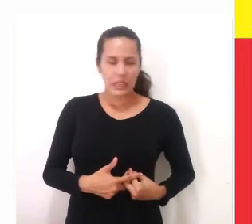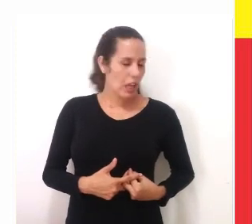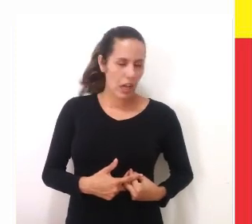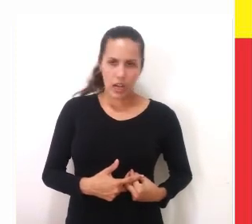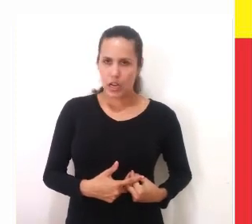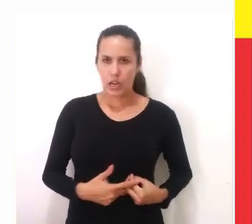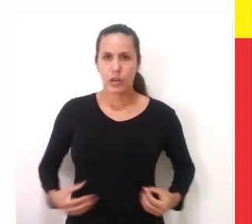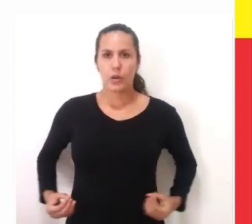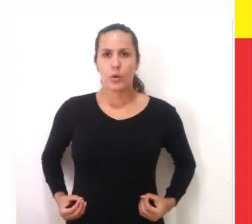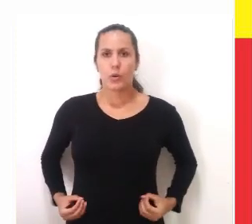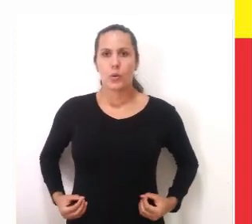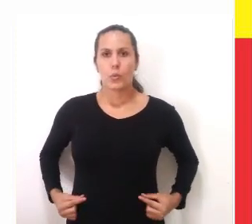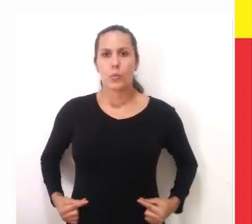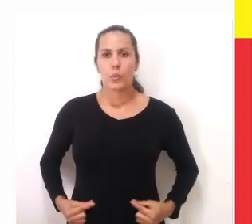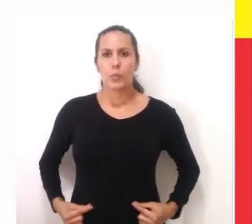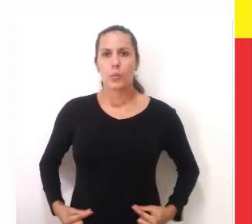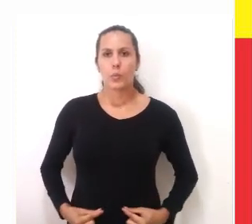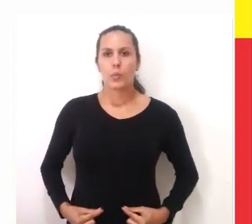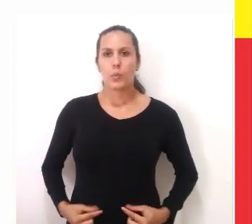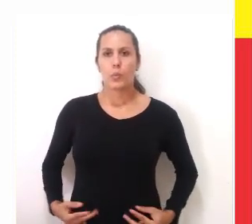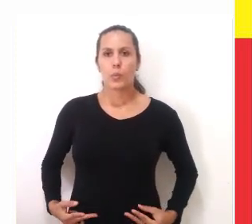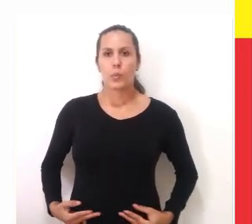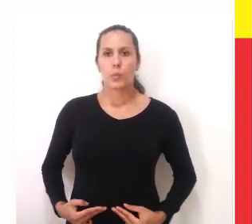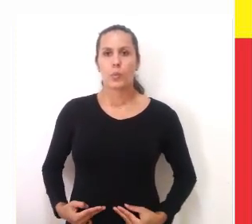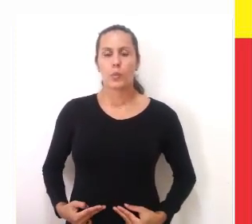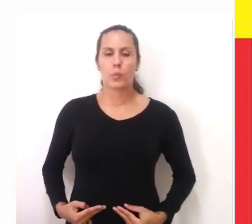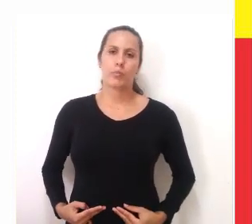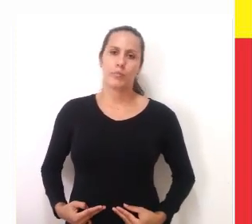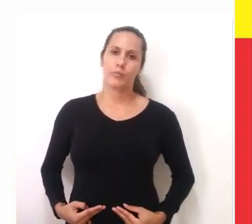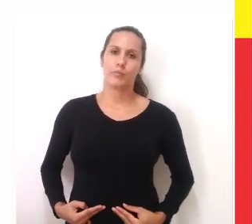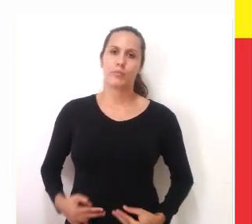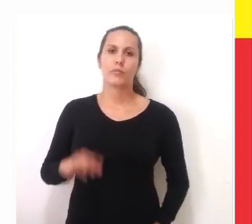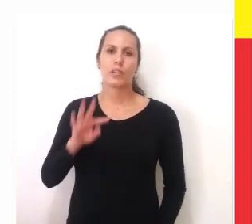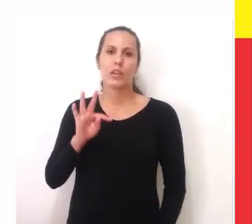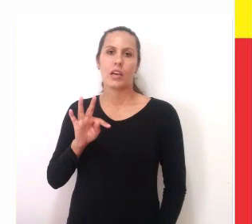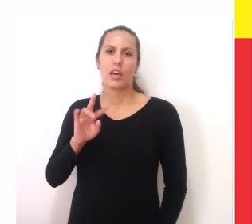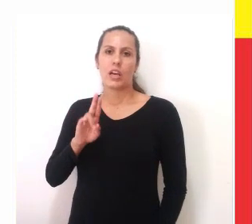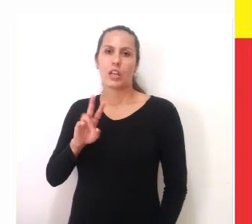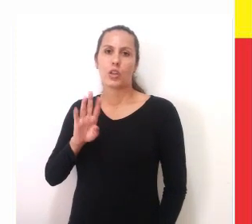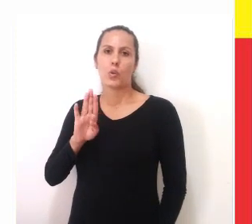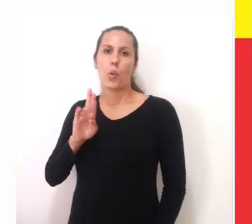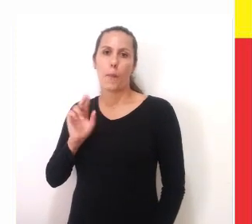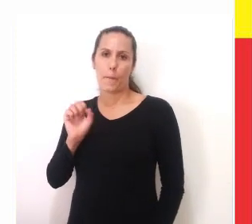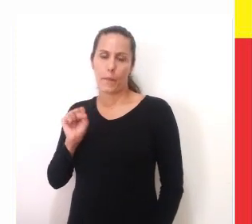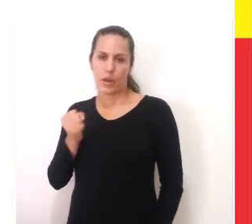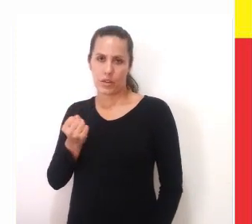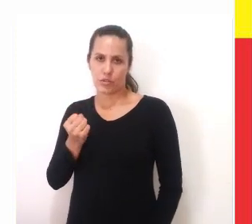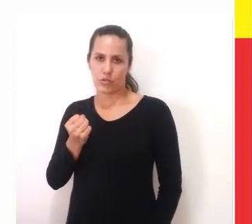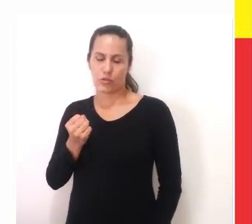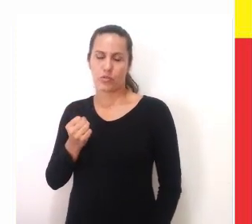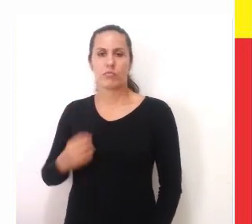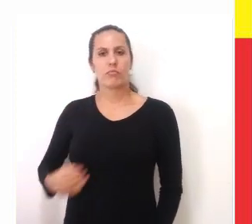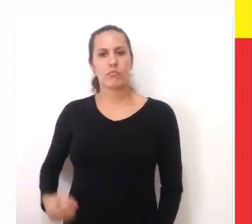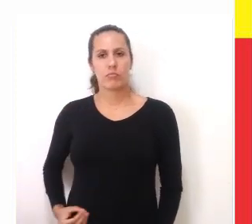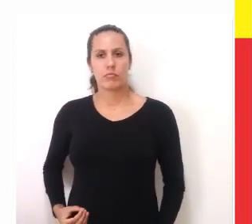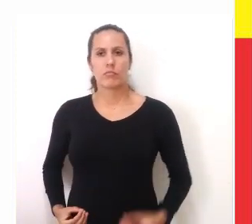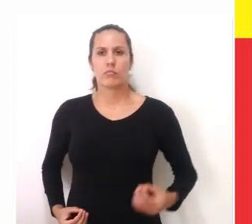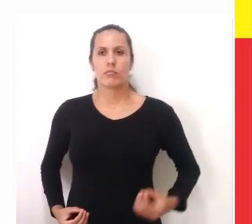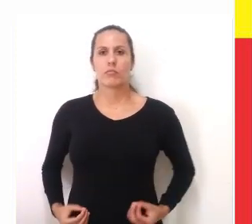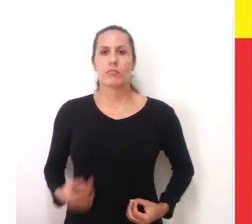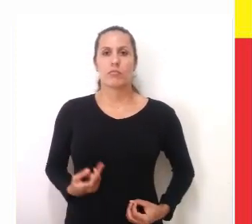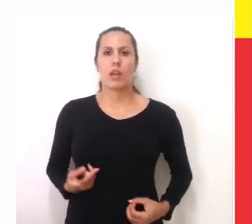Não. Cortar o quê? As tubas uterinas, certo? Corta a tuba uterina